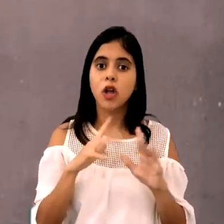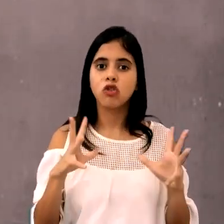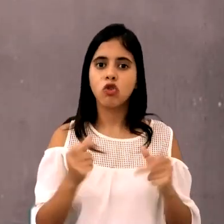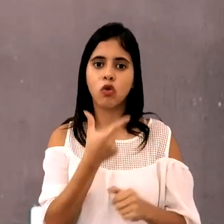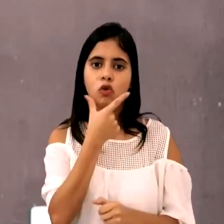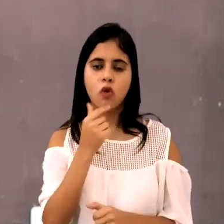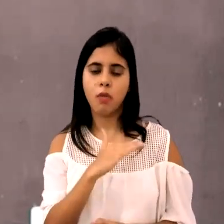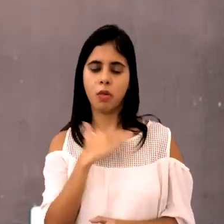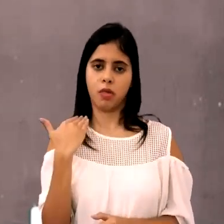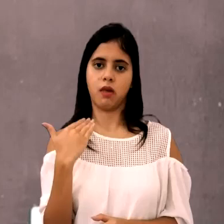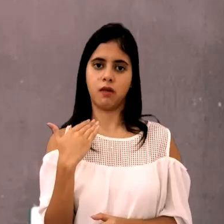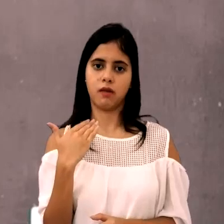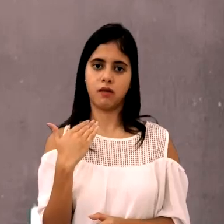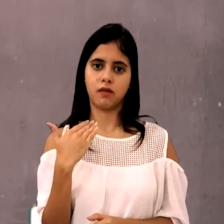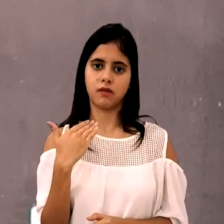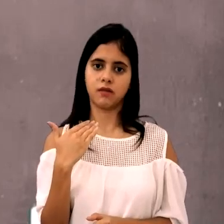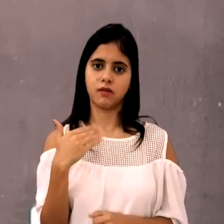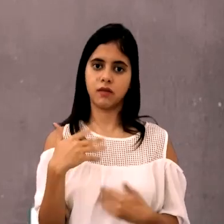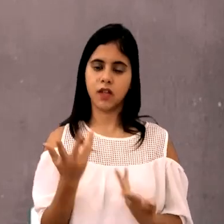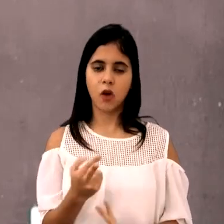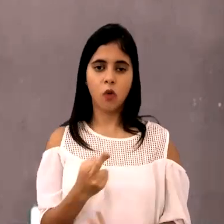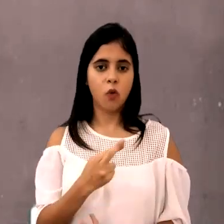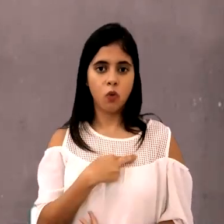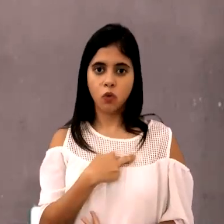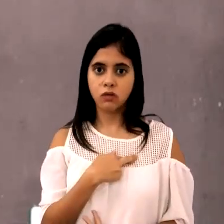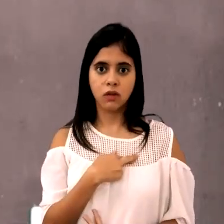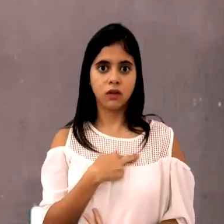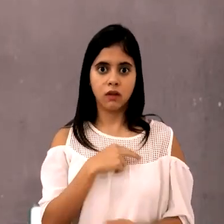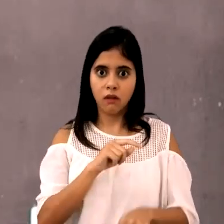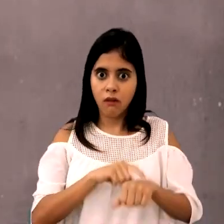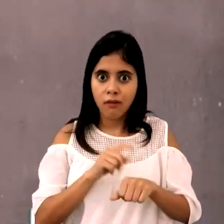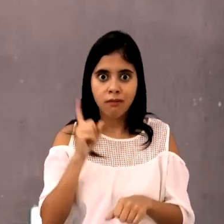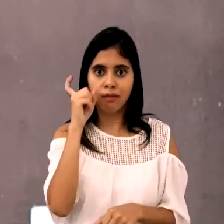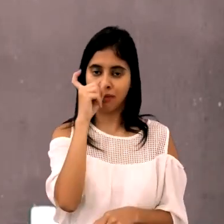haviam morrido. Ou seja, ela estava numa sinuca de bico.